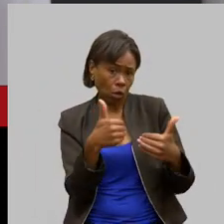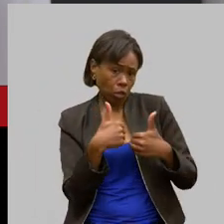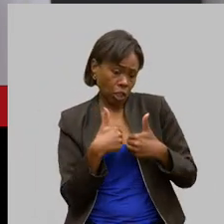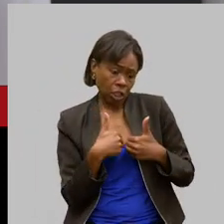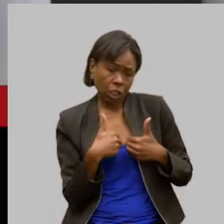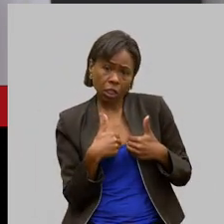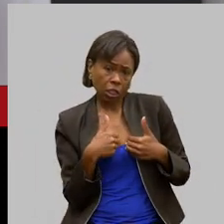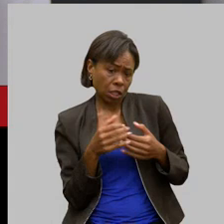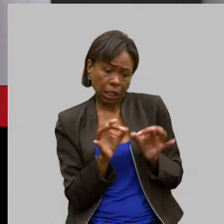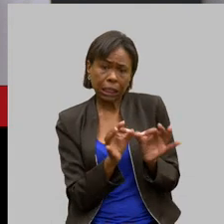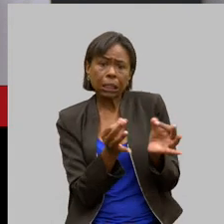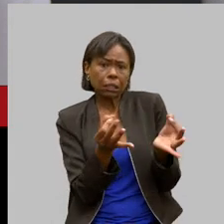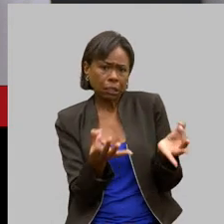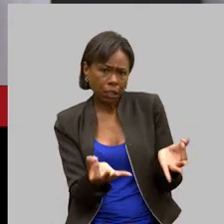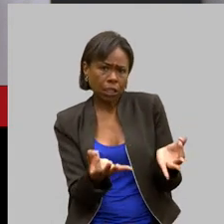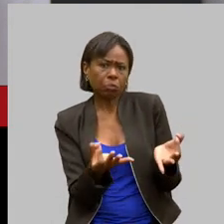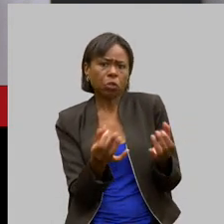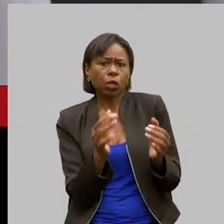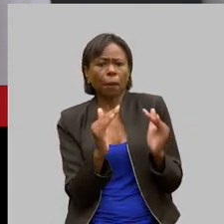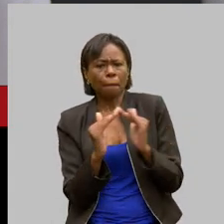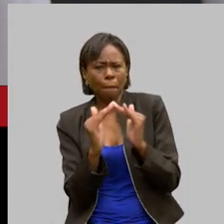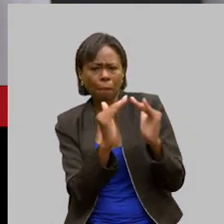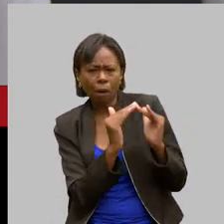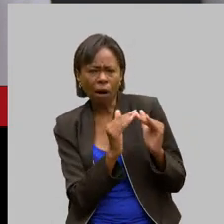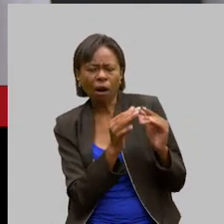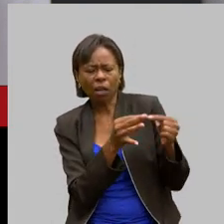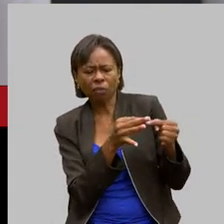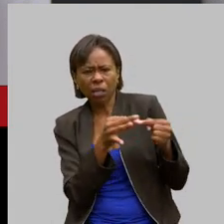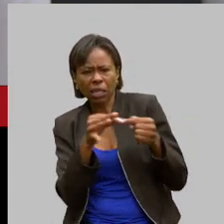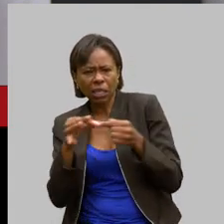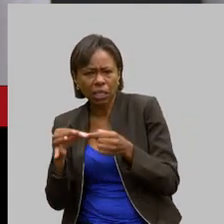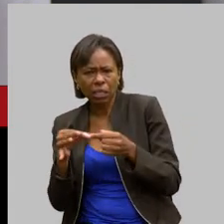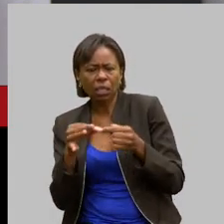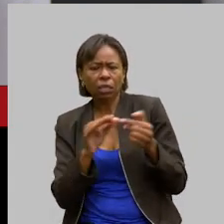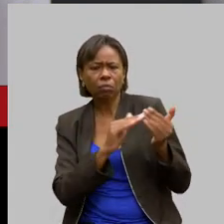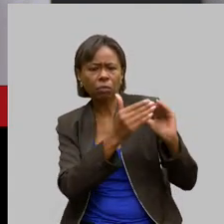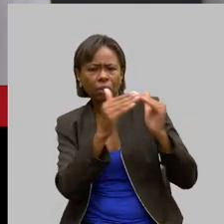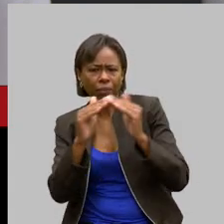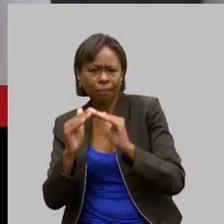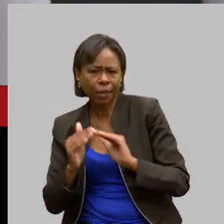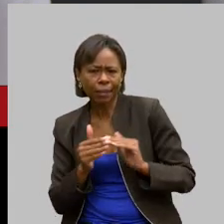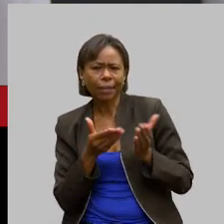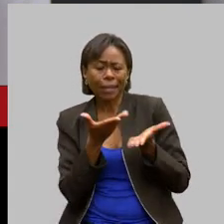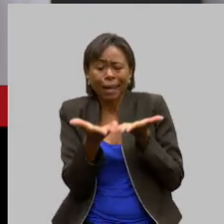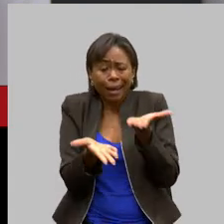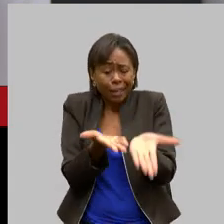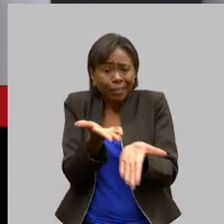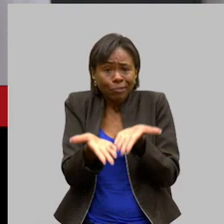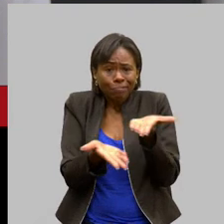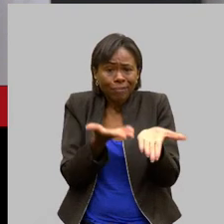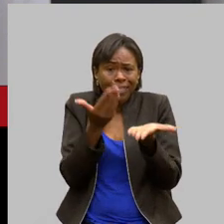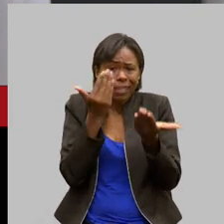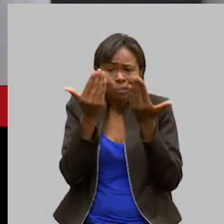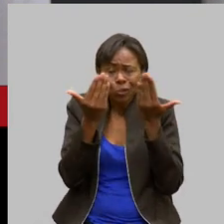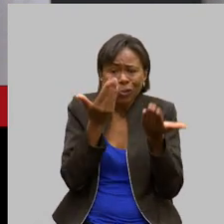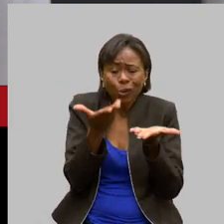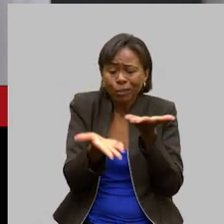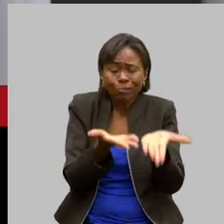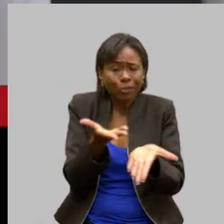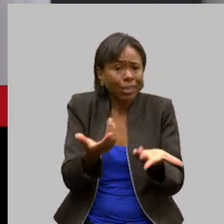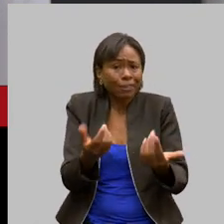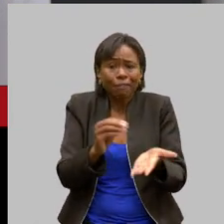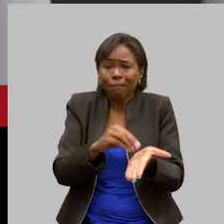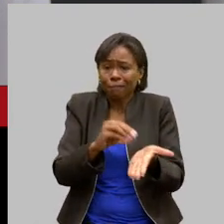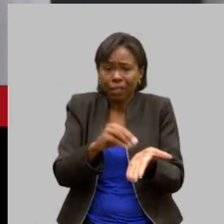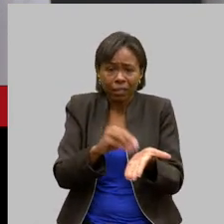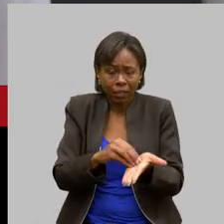autistas que estão lá na periferia que também necessitam de Terapias que não chegam né e na ponta né nas minhas